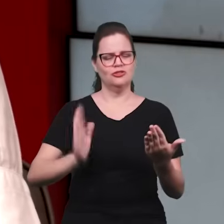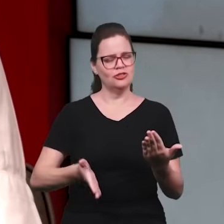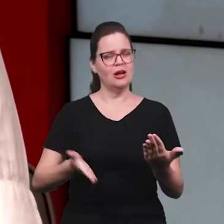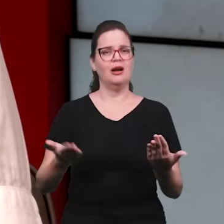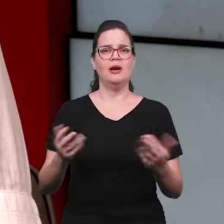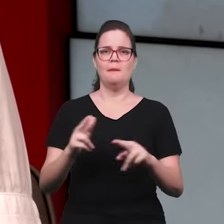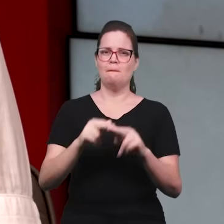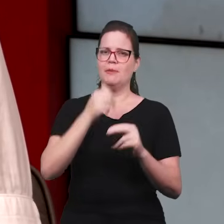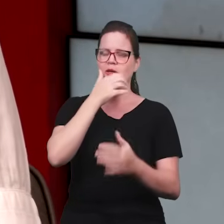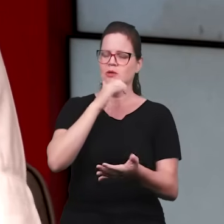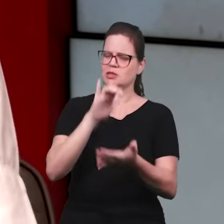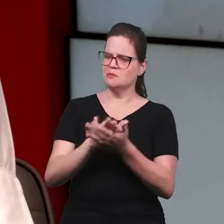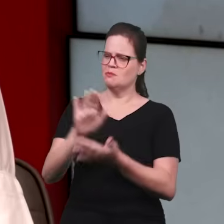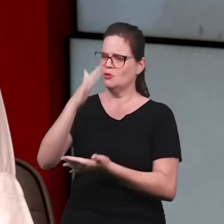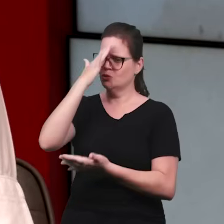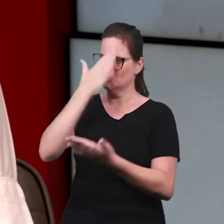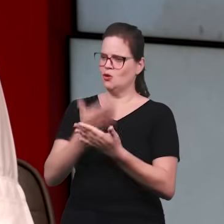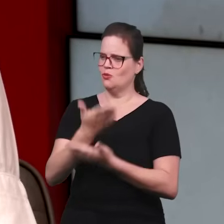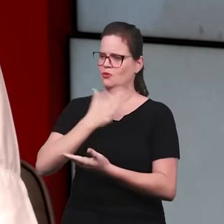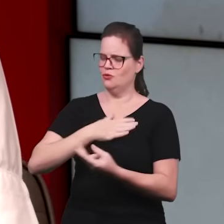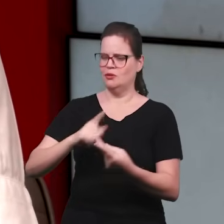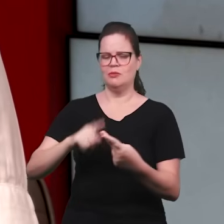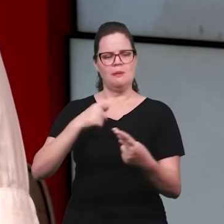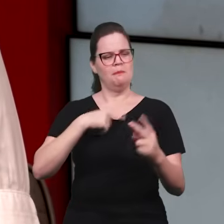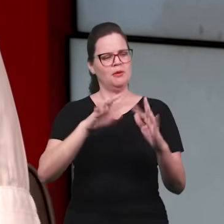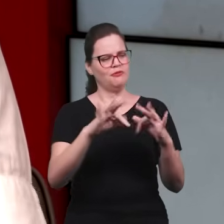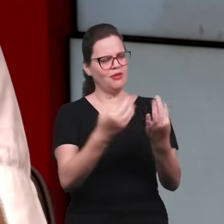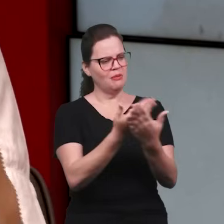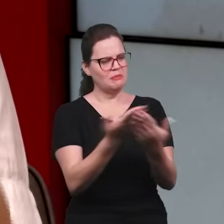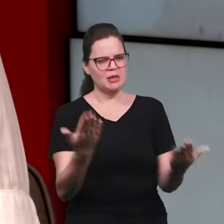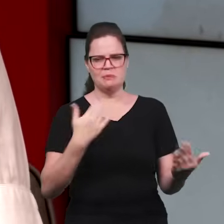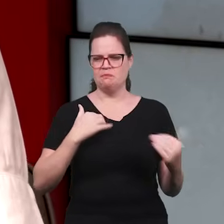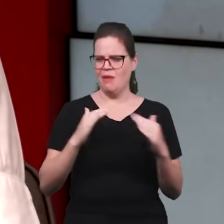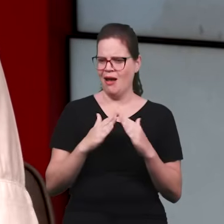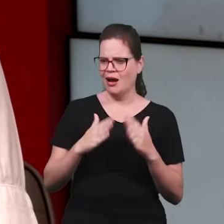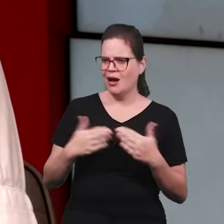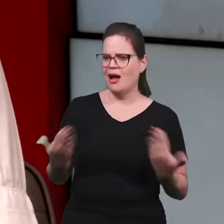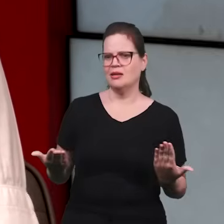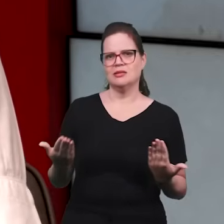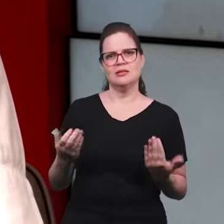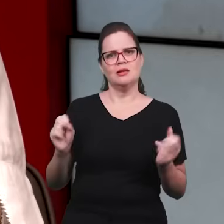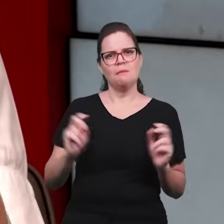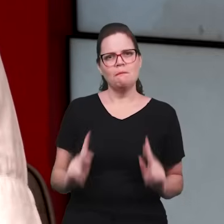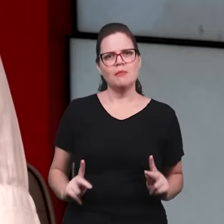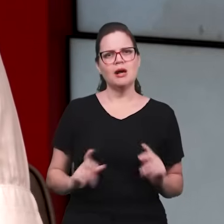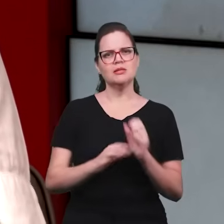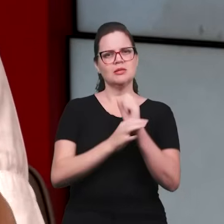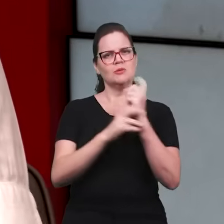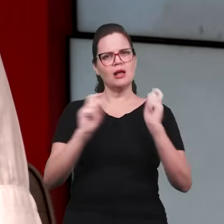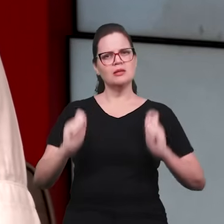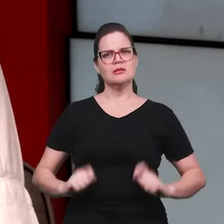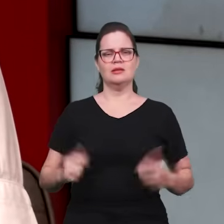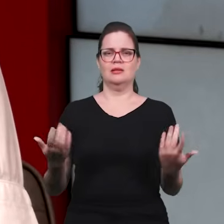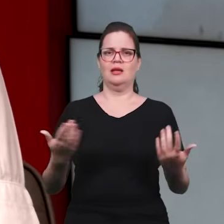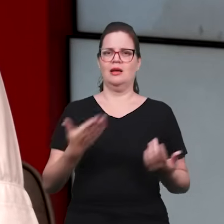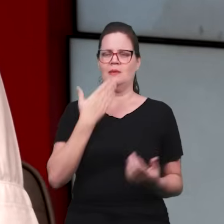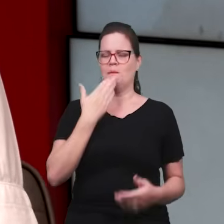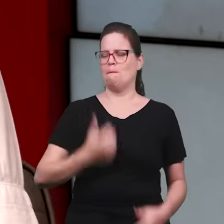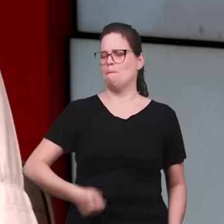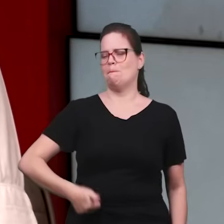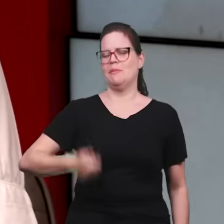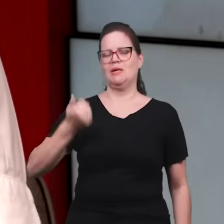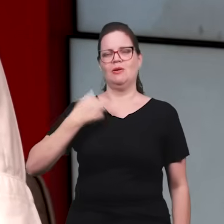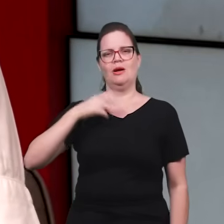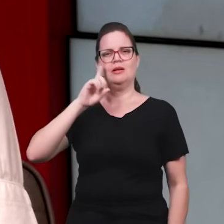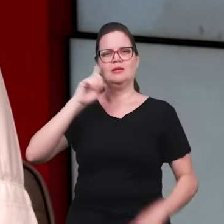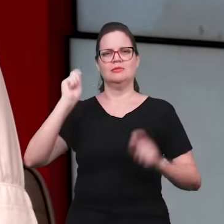marido com um coração confiado, ter um lar, ter uma casa em que a paz, em segurança, é a maior riqueza que Deus pode nos